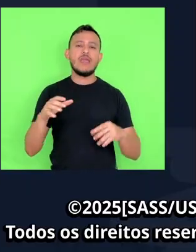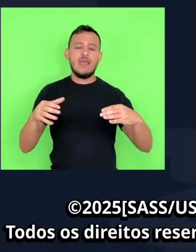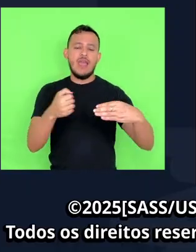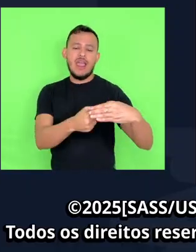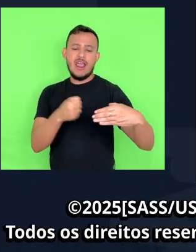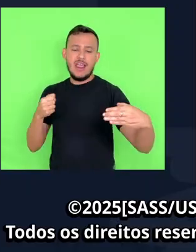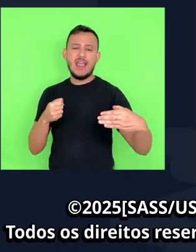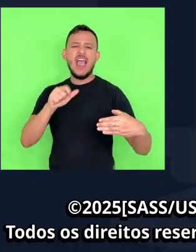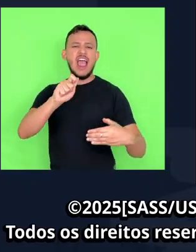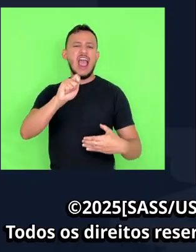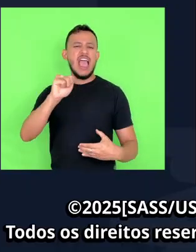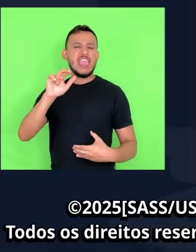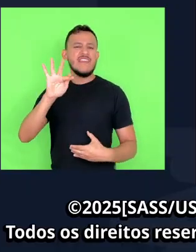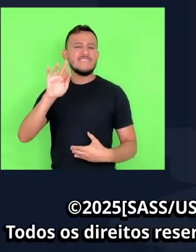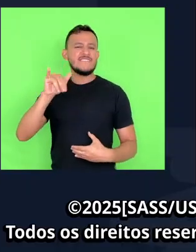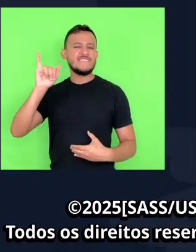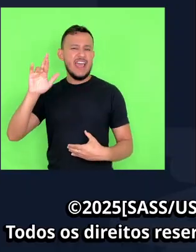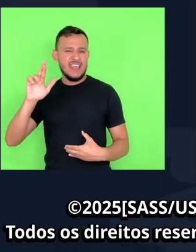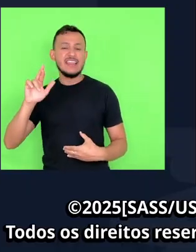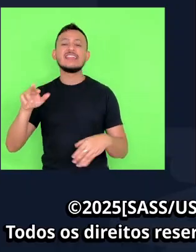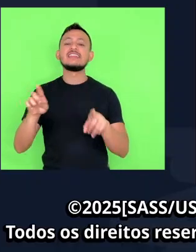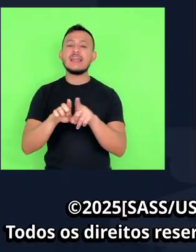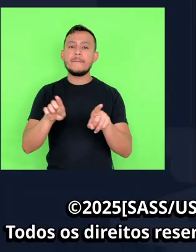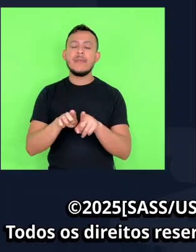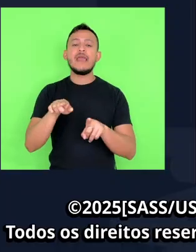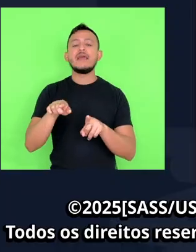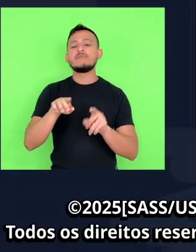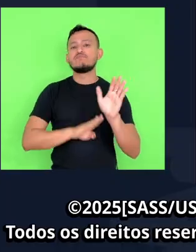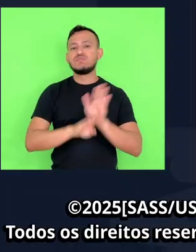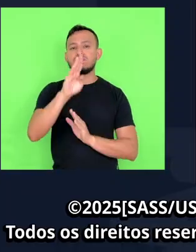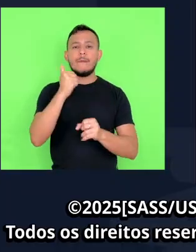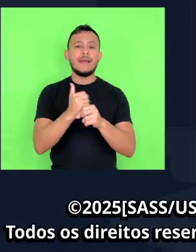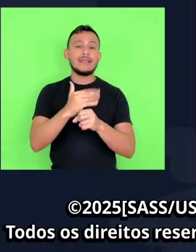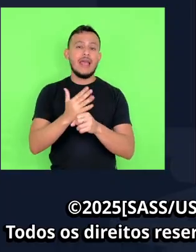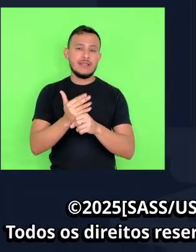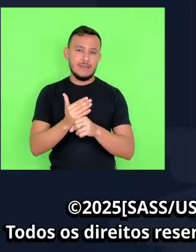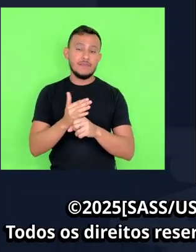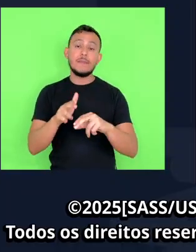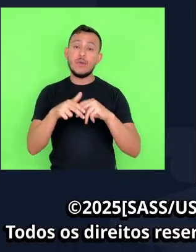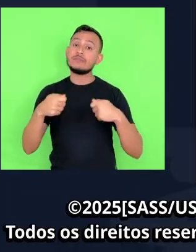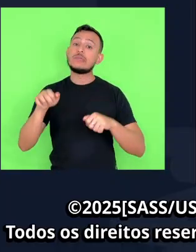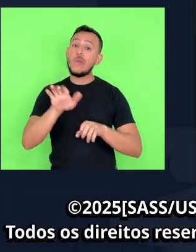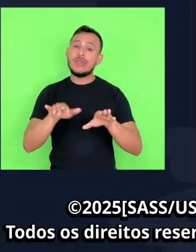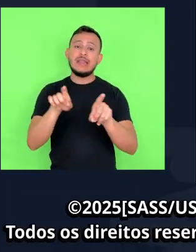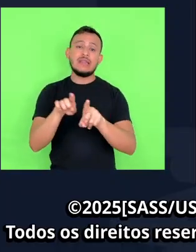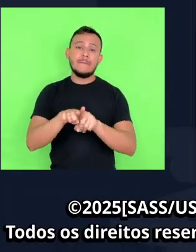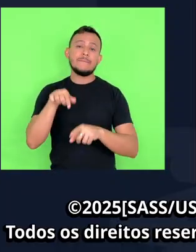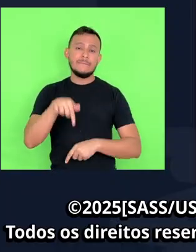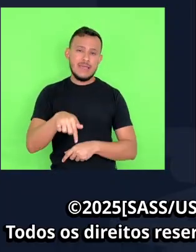e nós estamos tendo um consumo que está se elevando em batata frita. Então, nós temos que cuidar